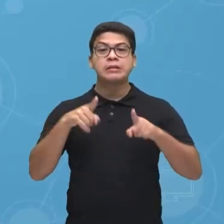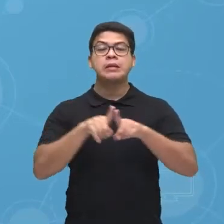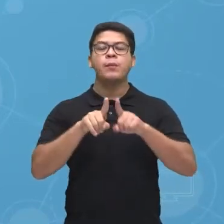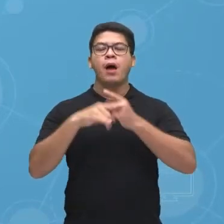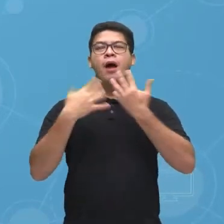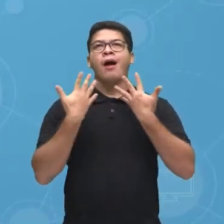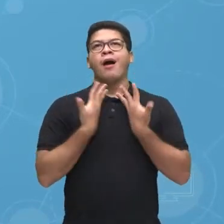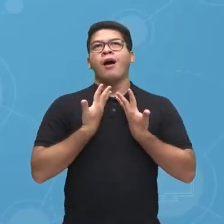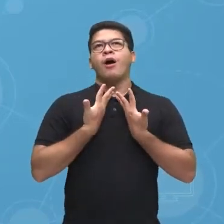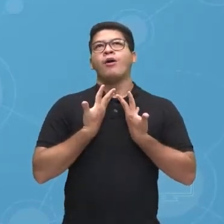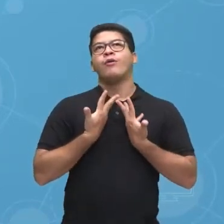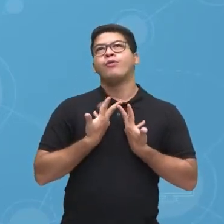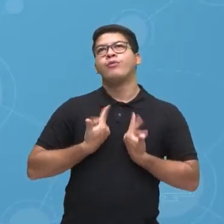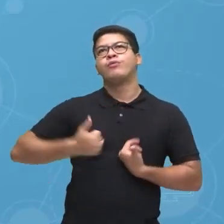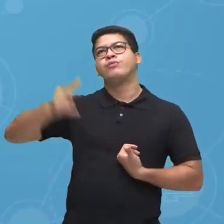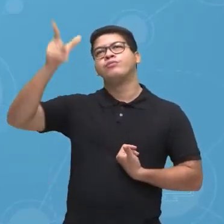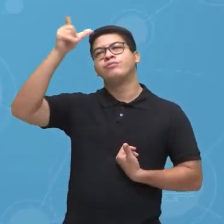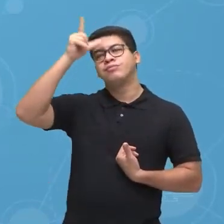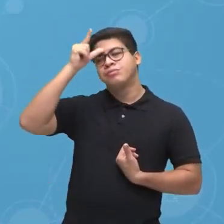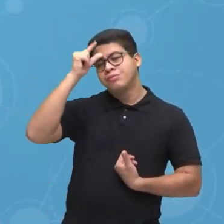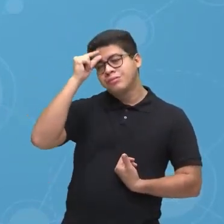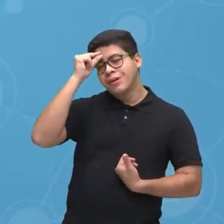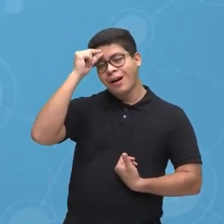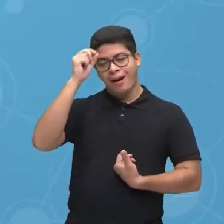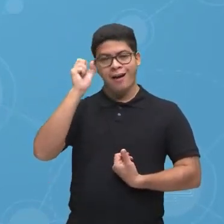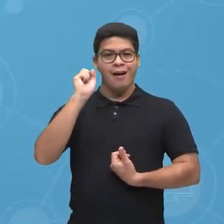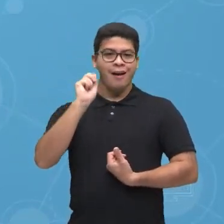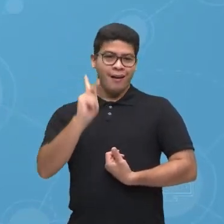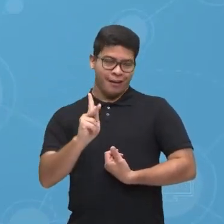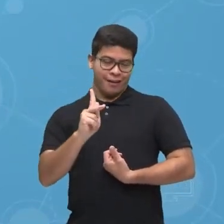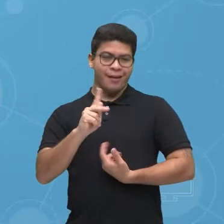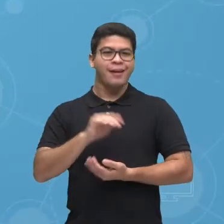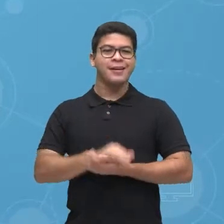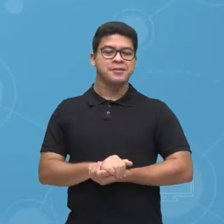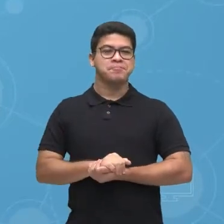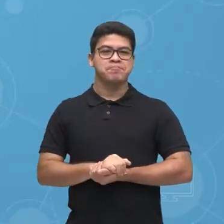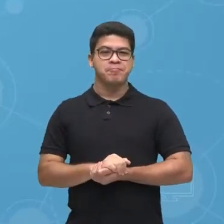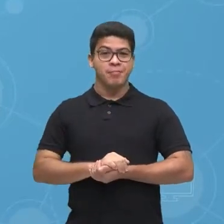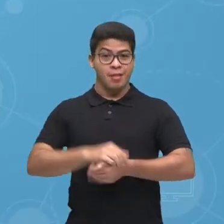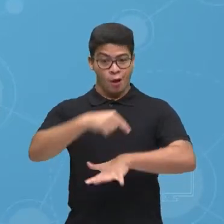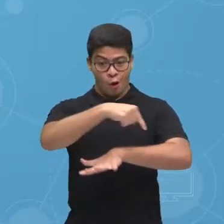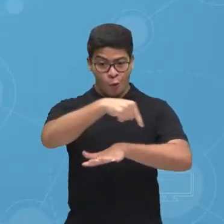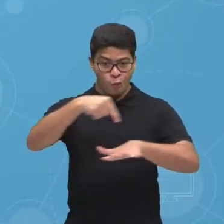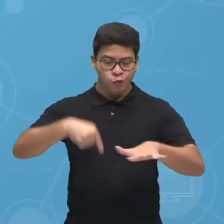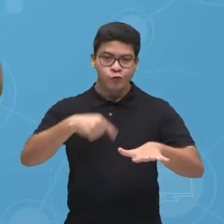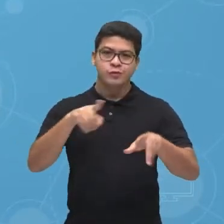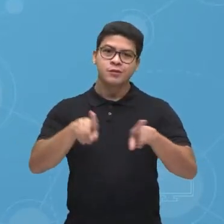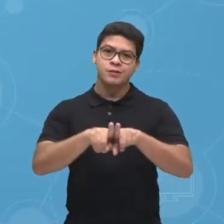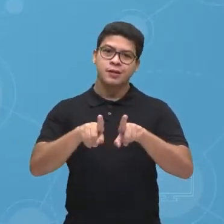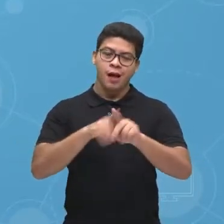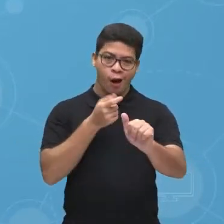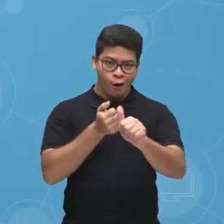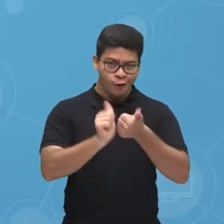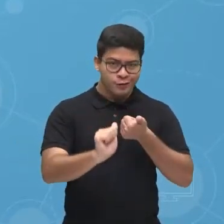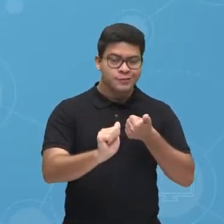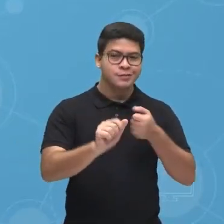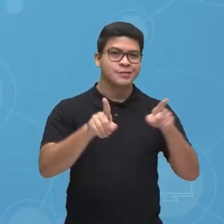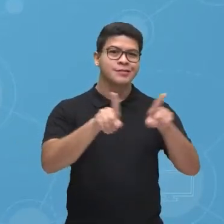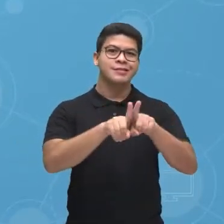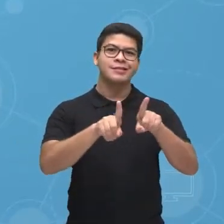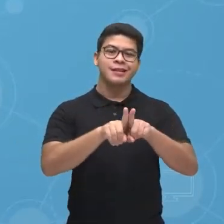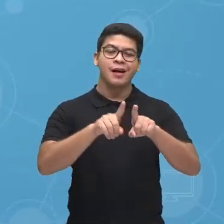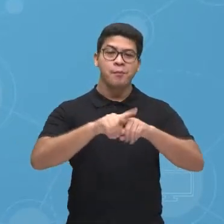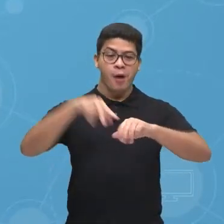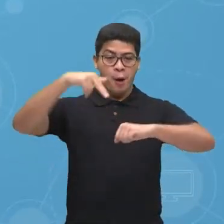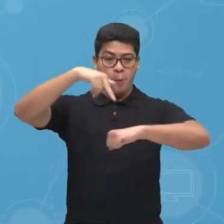relaxamento, né? Então, faz parte aí de alguma modalidade. Não ia ficar de fora da ginástica rítmica, né?